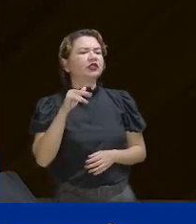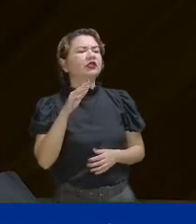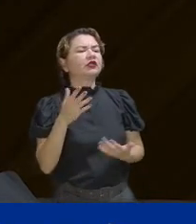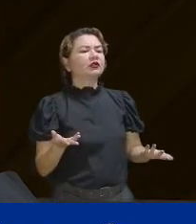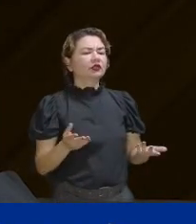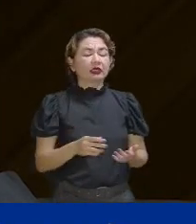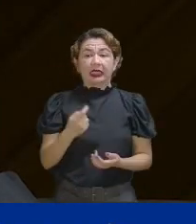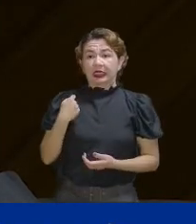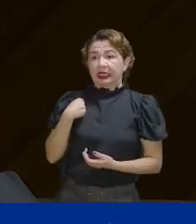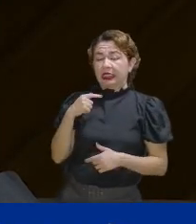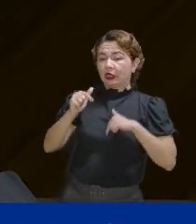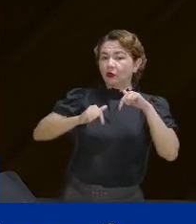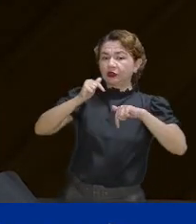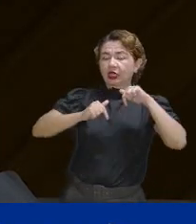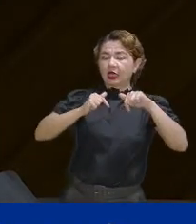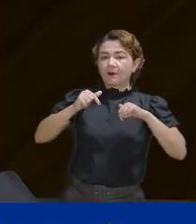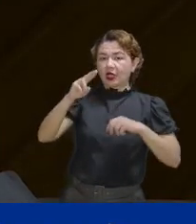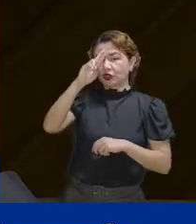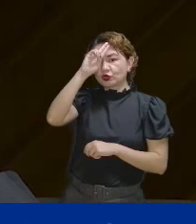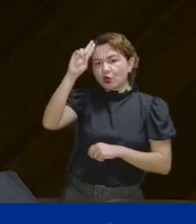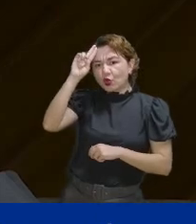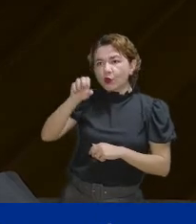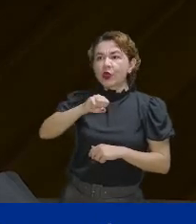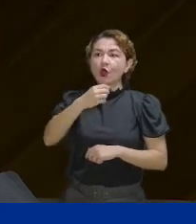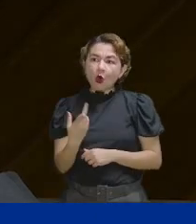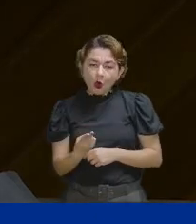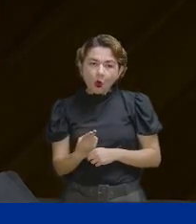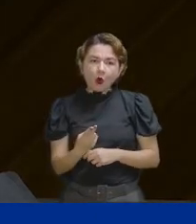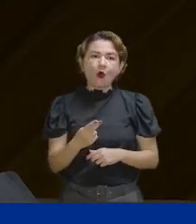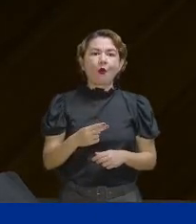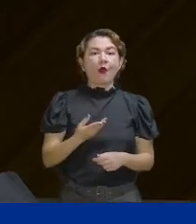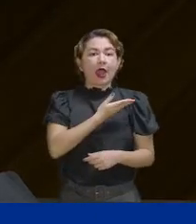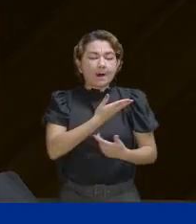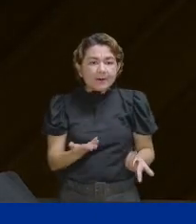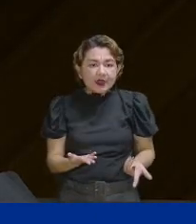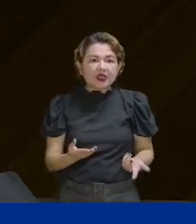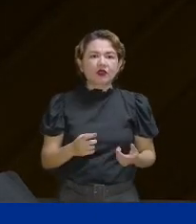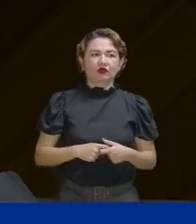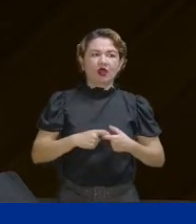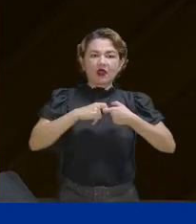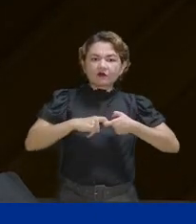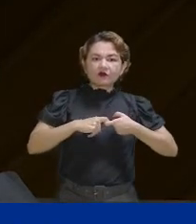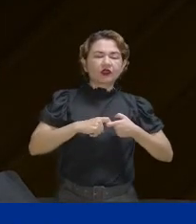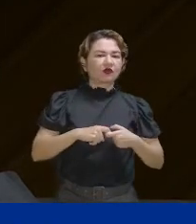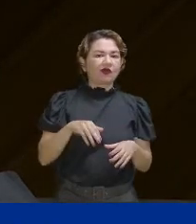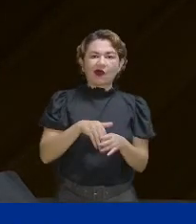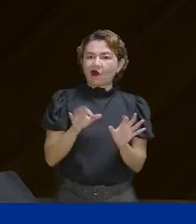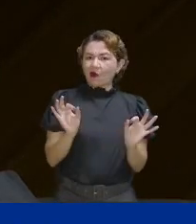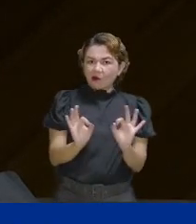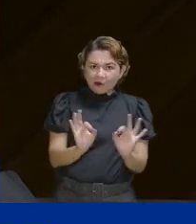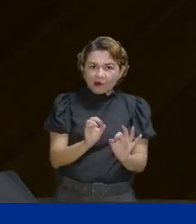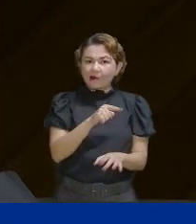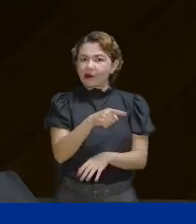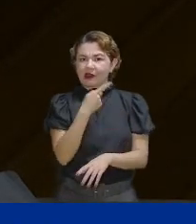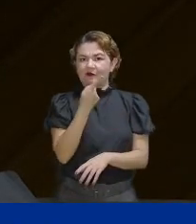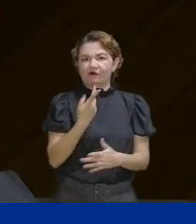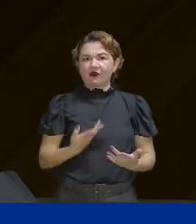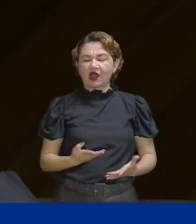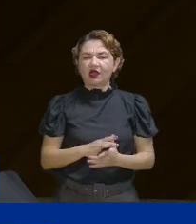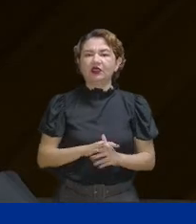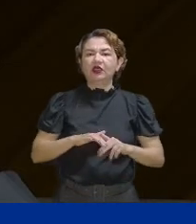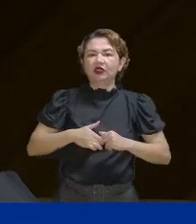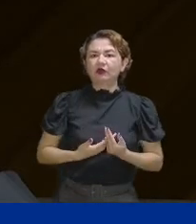fazendo um transporte remunerado ou um transporte de amigos, que não tem vínculo eleitoral. Então, nós temos aqui